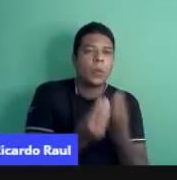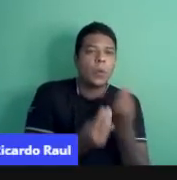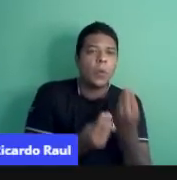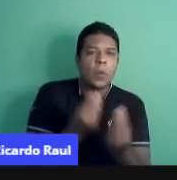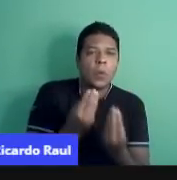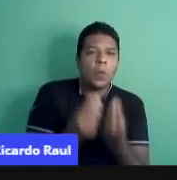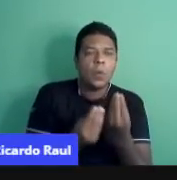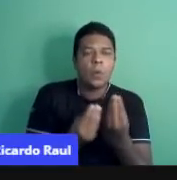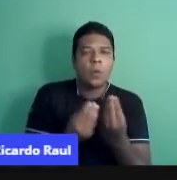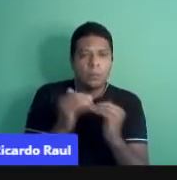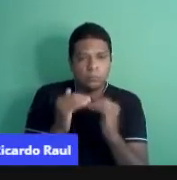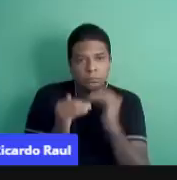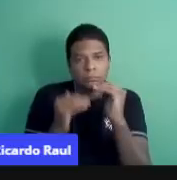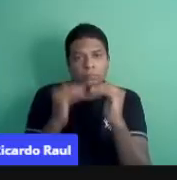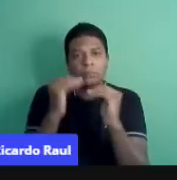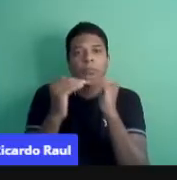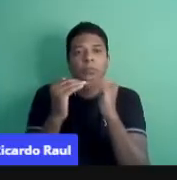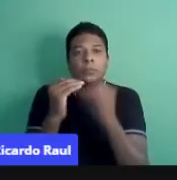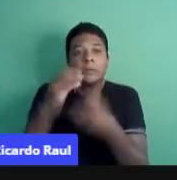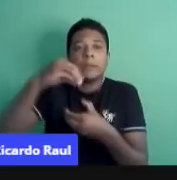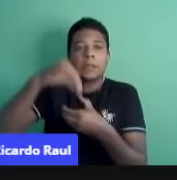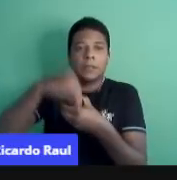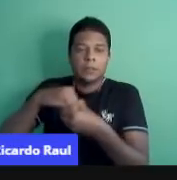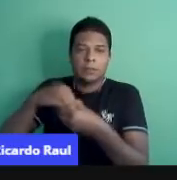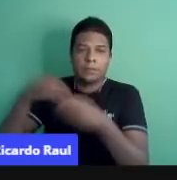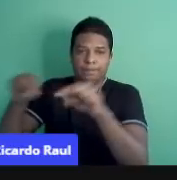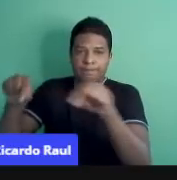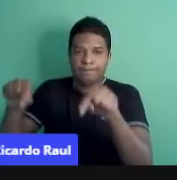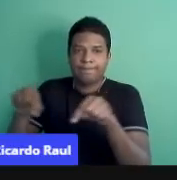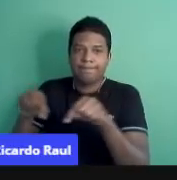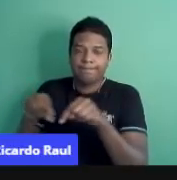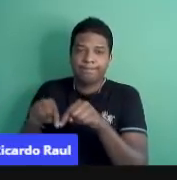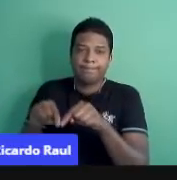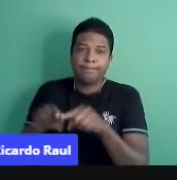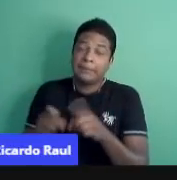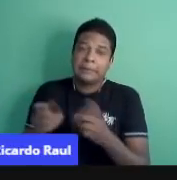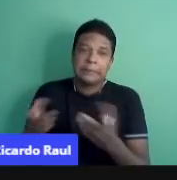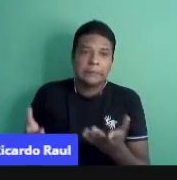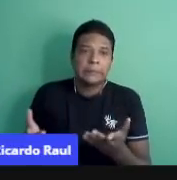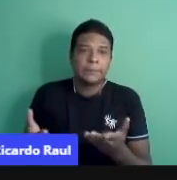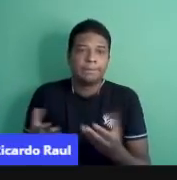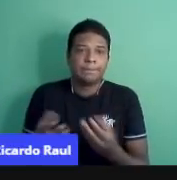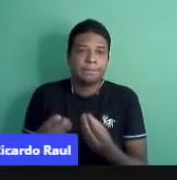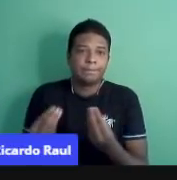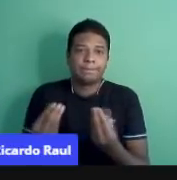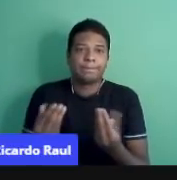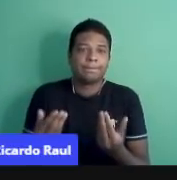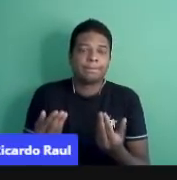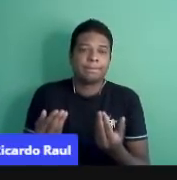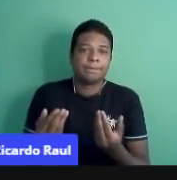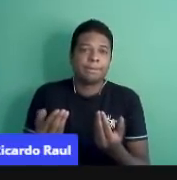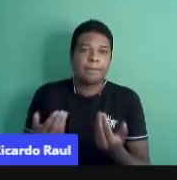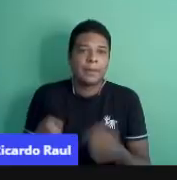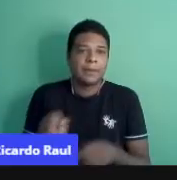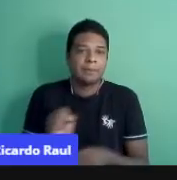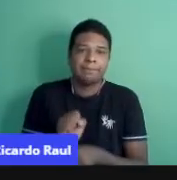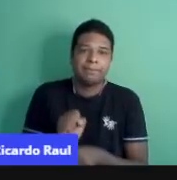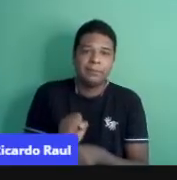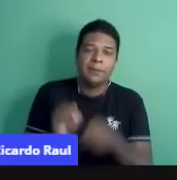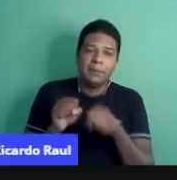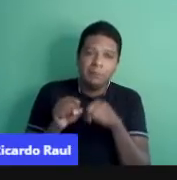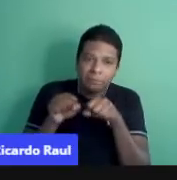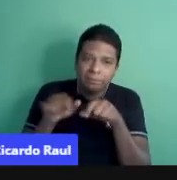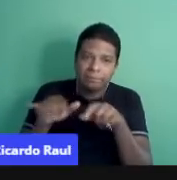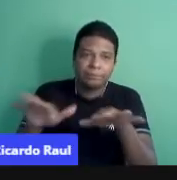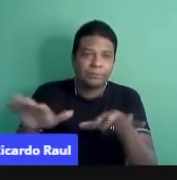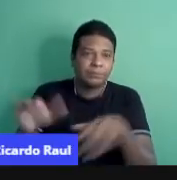ser desenvolvido dentro de sala de aula. Infelizmente, não é algo que nós esperávamos nessa pandemia, então ele não